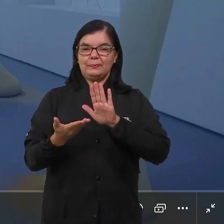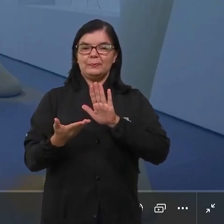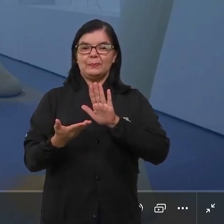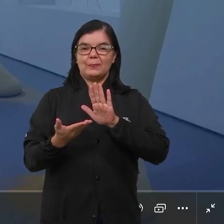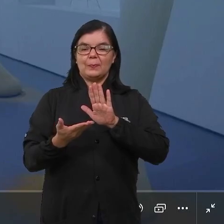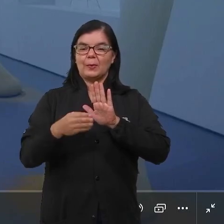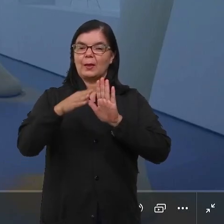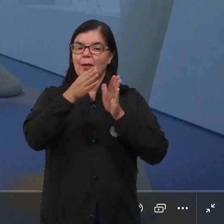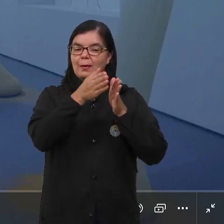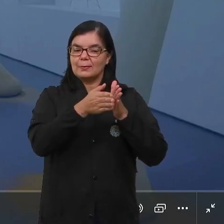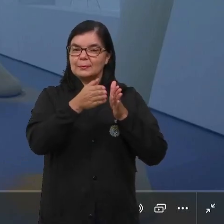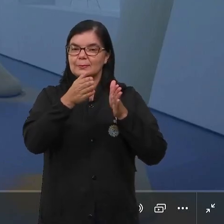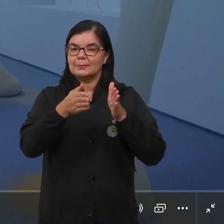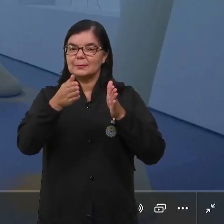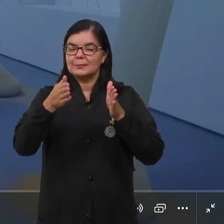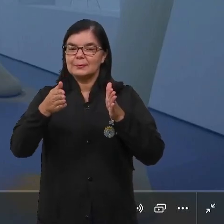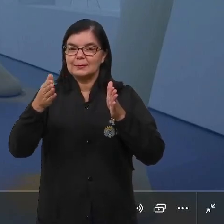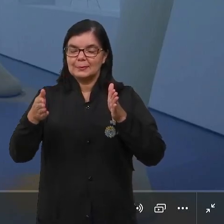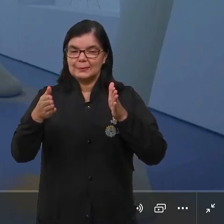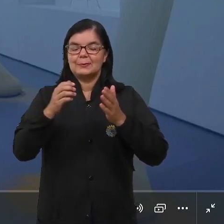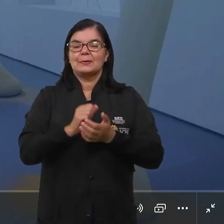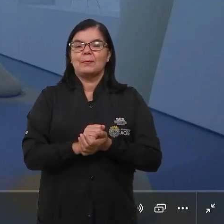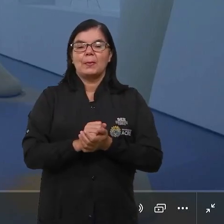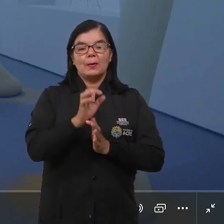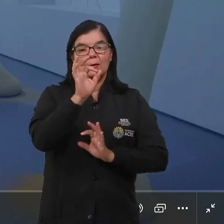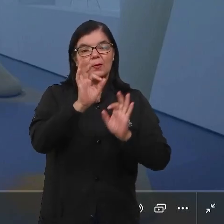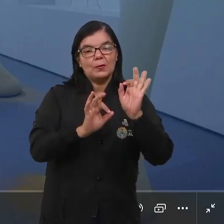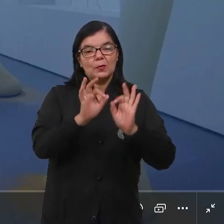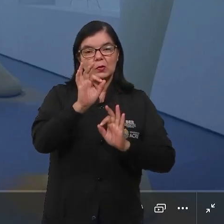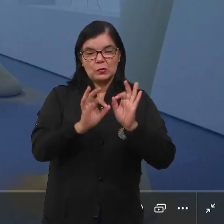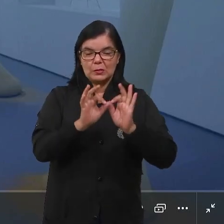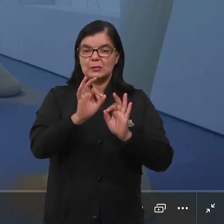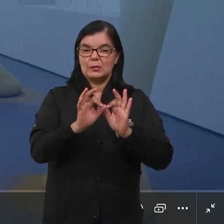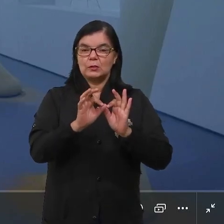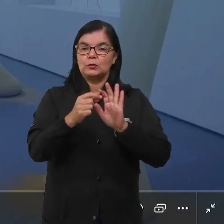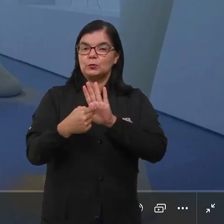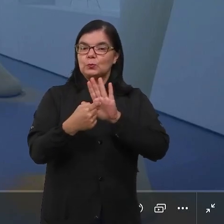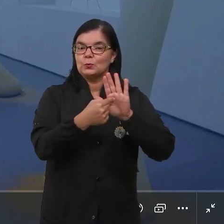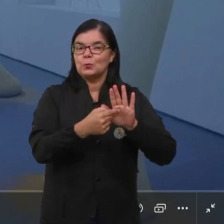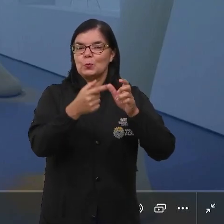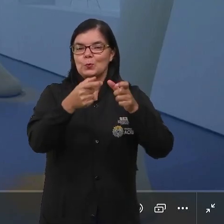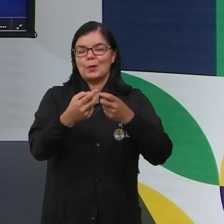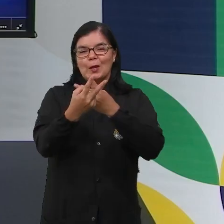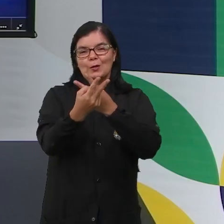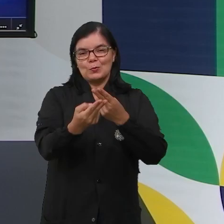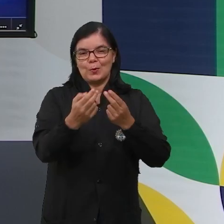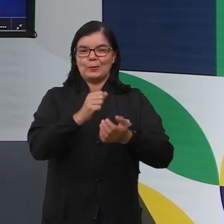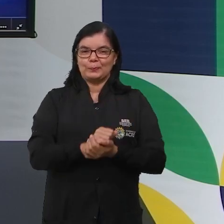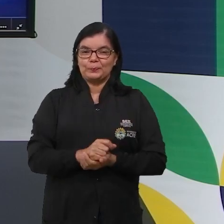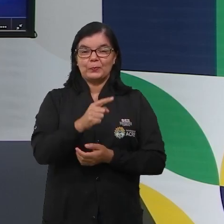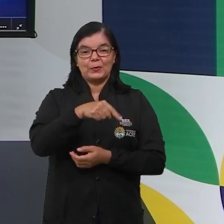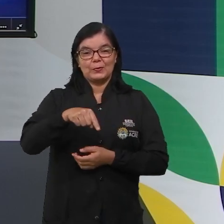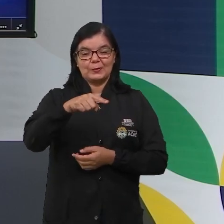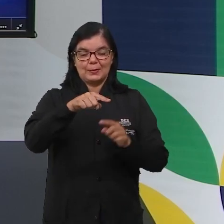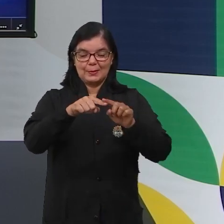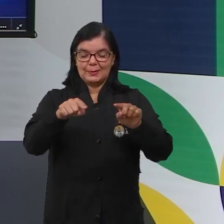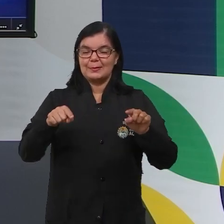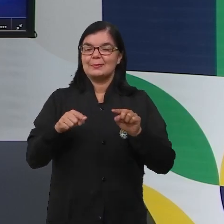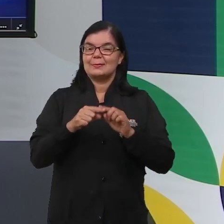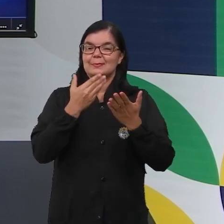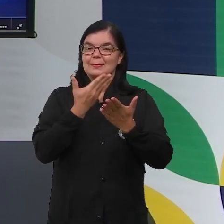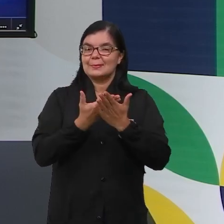as etapas para a montagem de uma exposição. Então, você que está aí na sala de